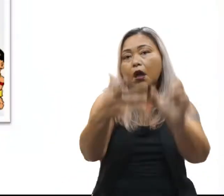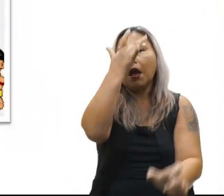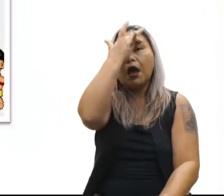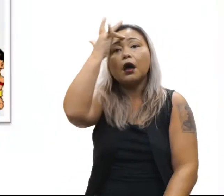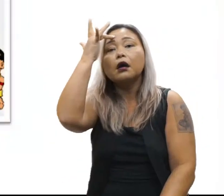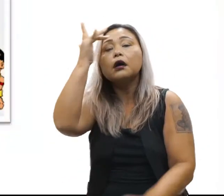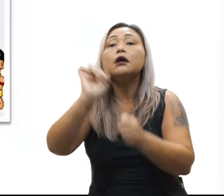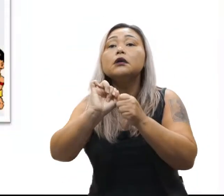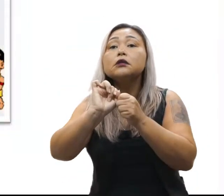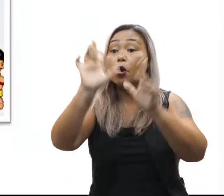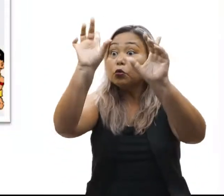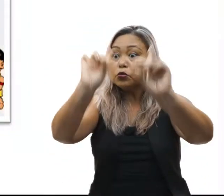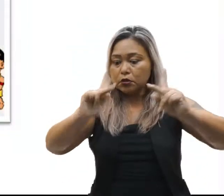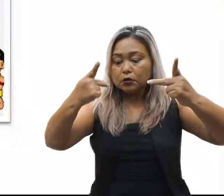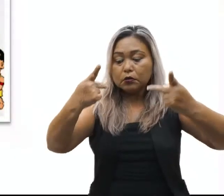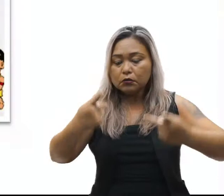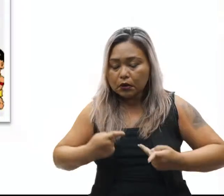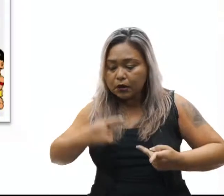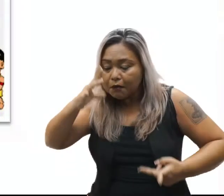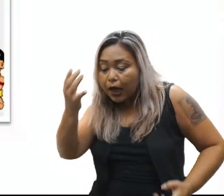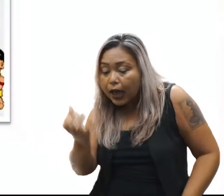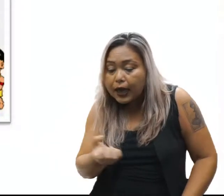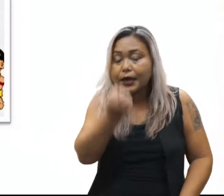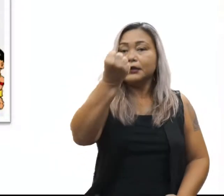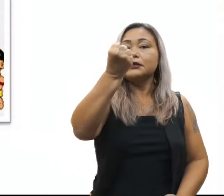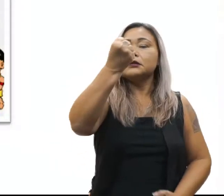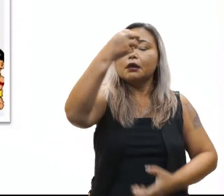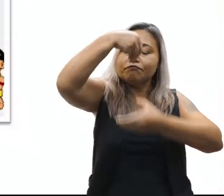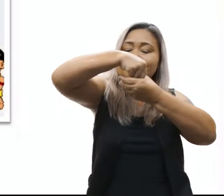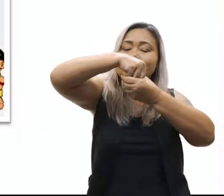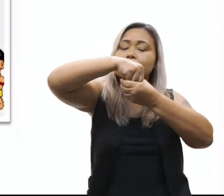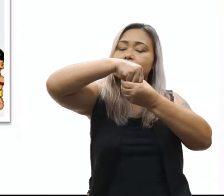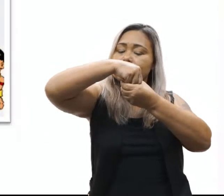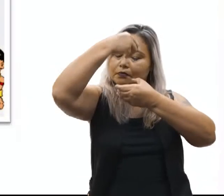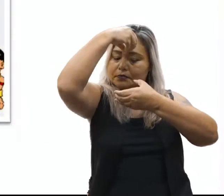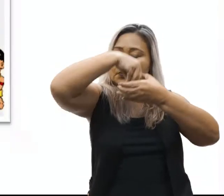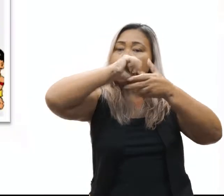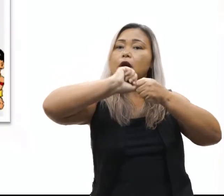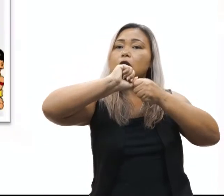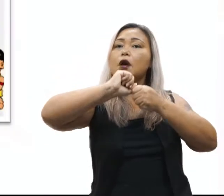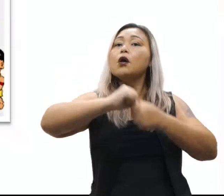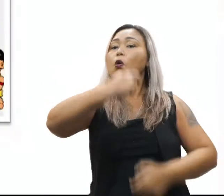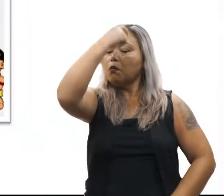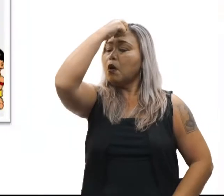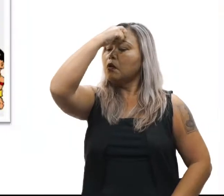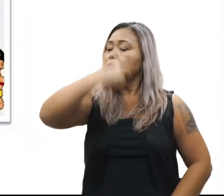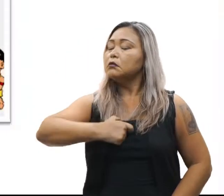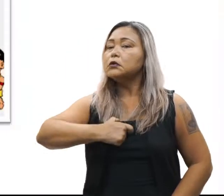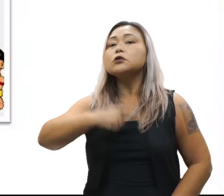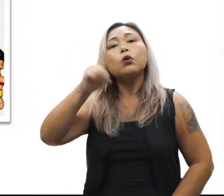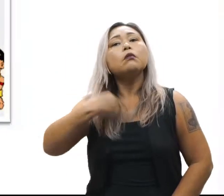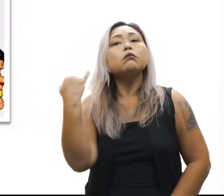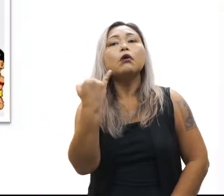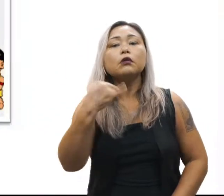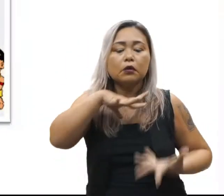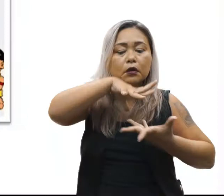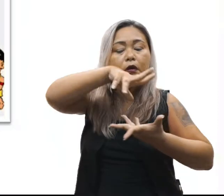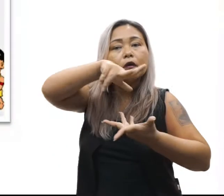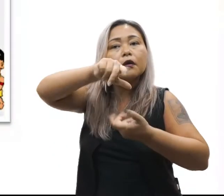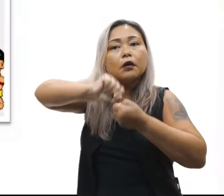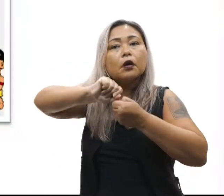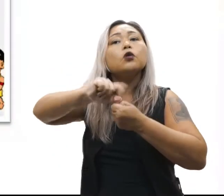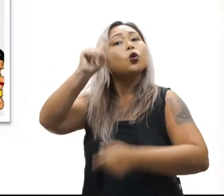tenta resgatar essa essencialidade do ser humano como um sujeito importante para o mundo, como todos nós somos de